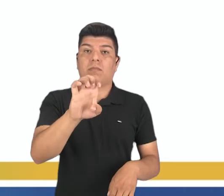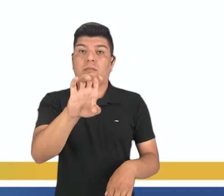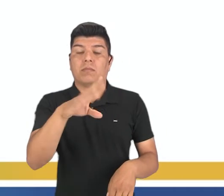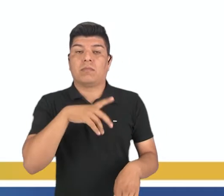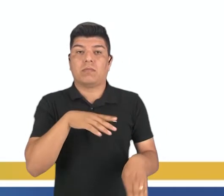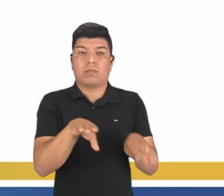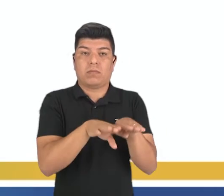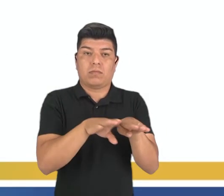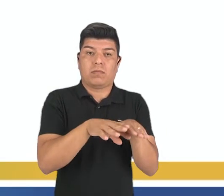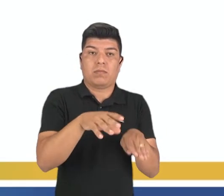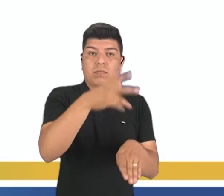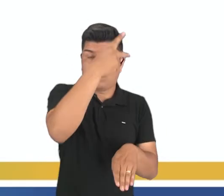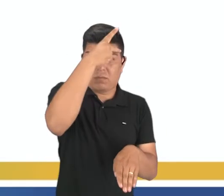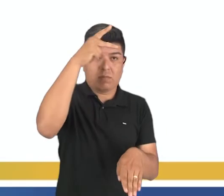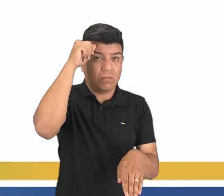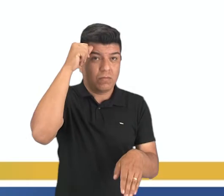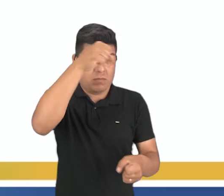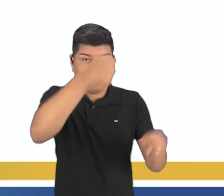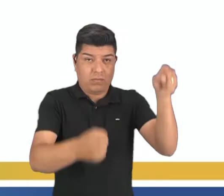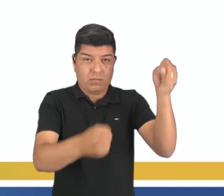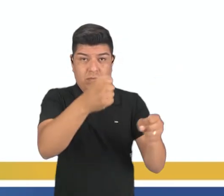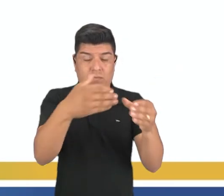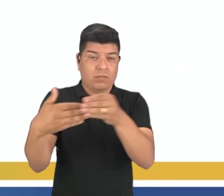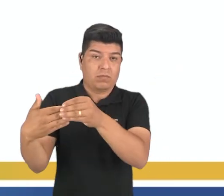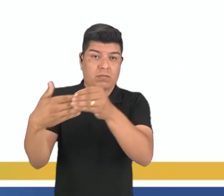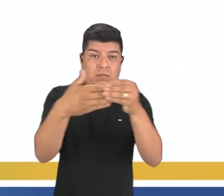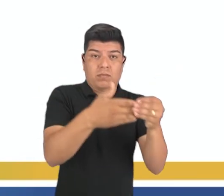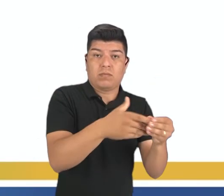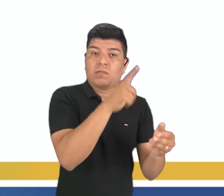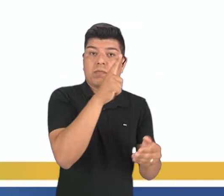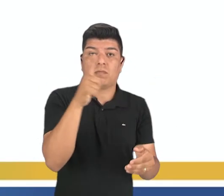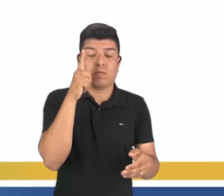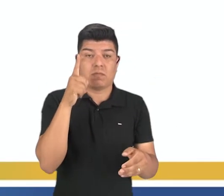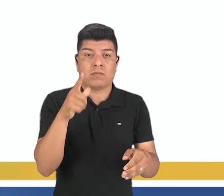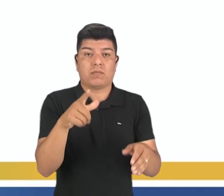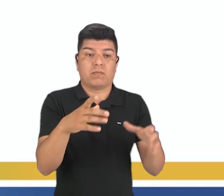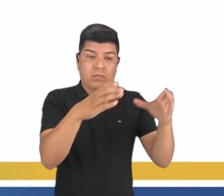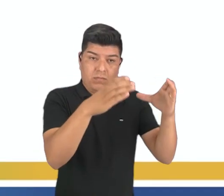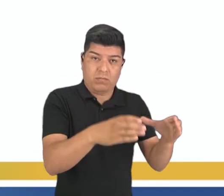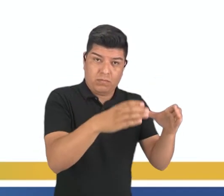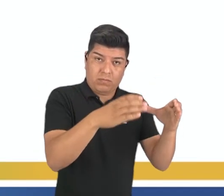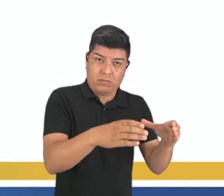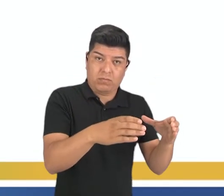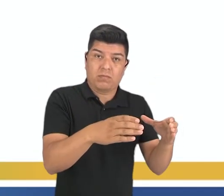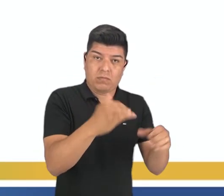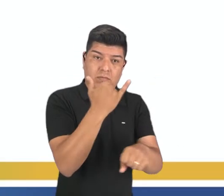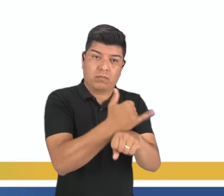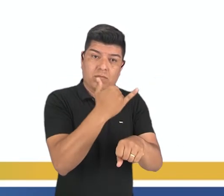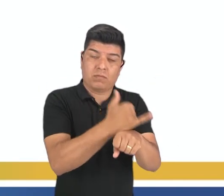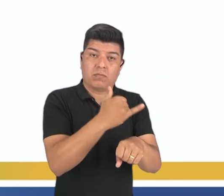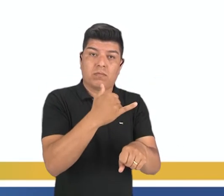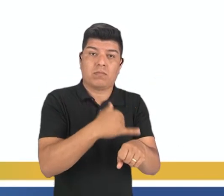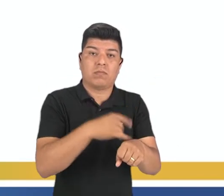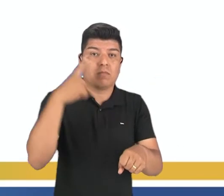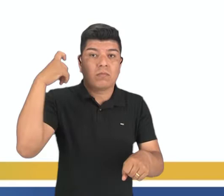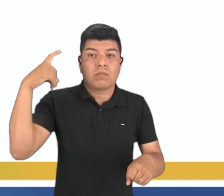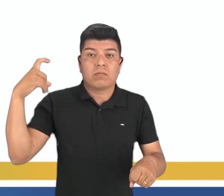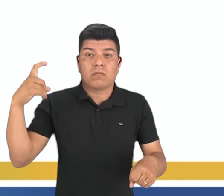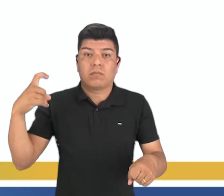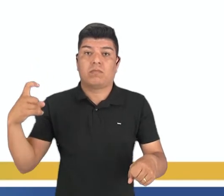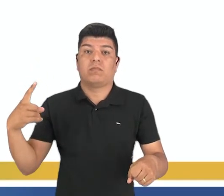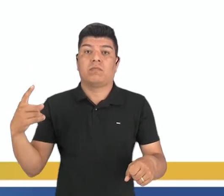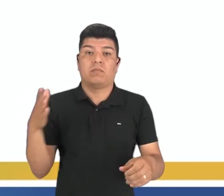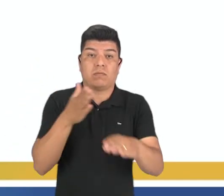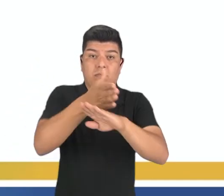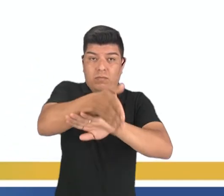motorista da prefeitura. Eles traziam merenda em grandes potes de alumínio. Foi dado o sinal de entrada. Os alunos